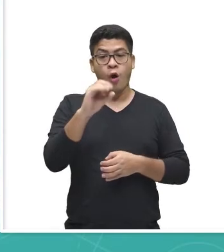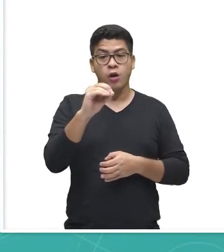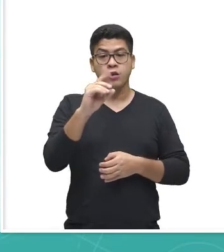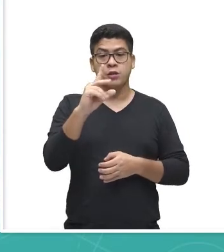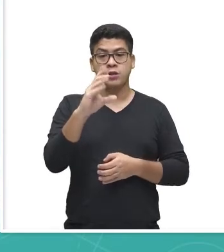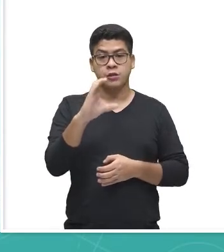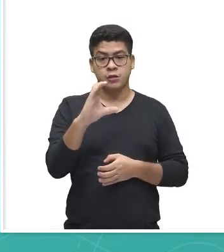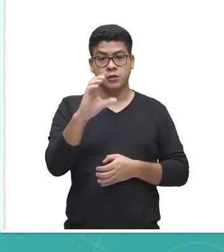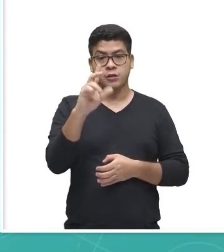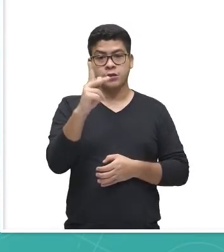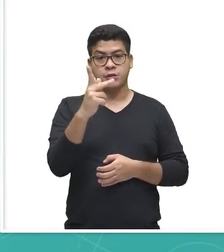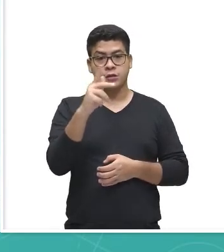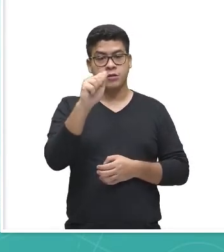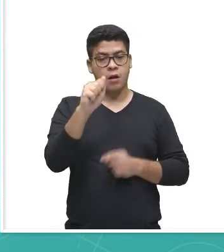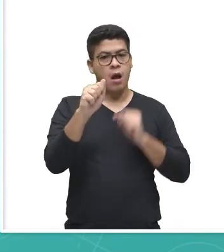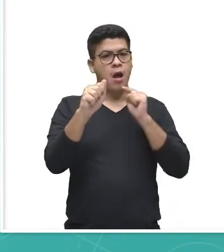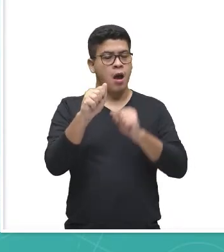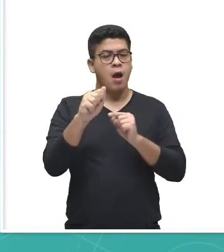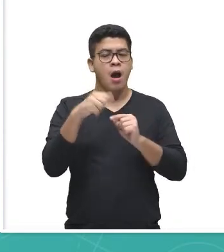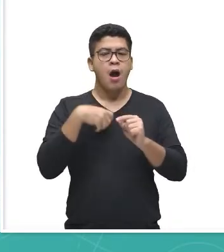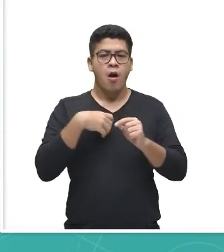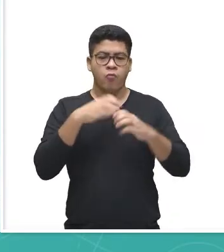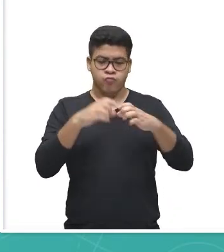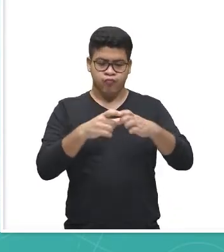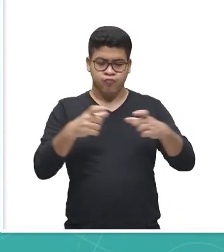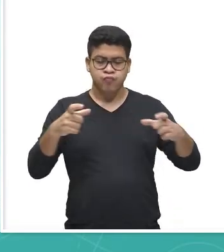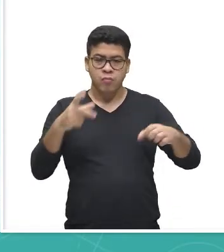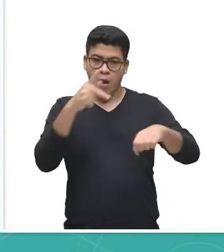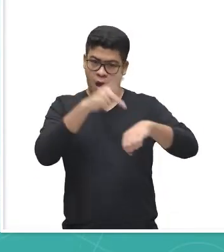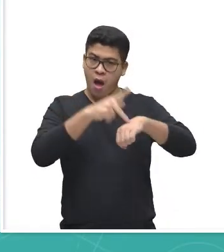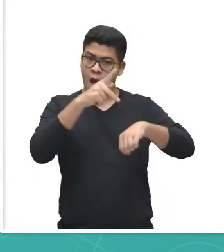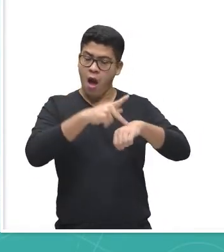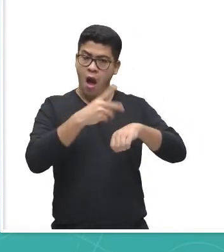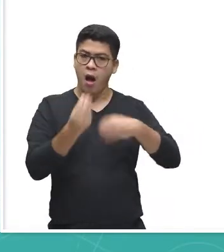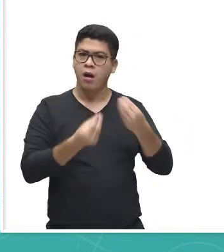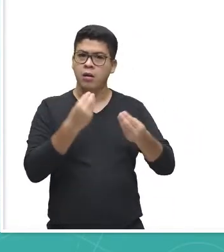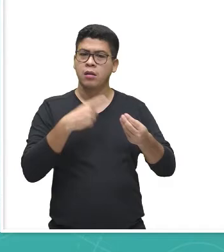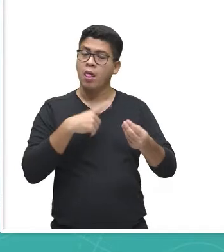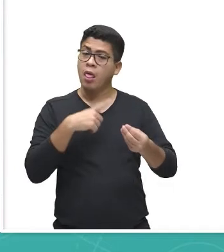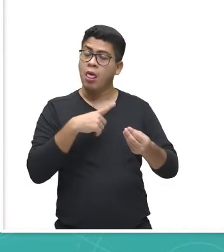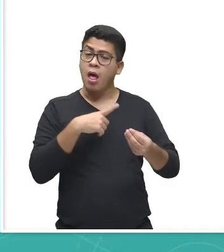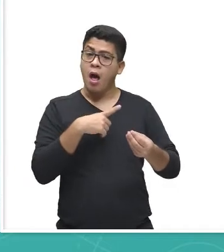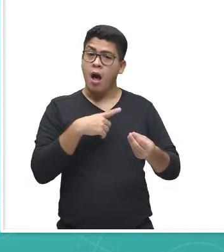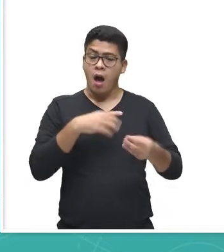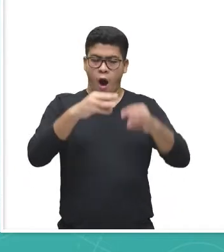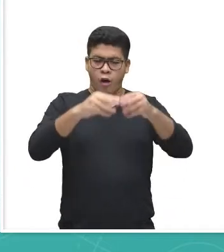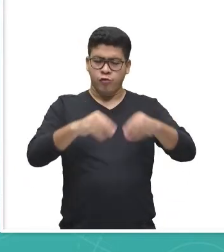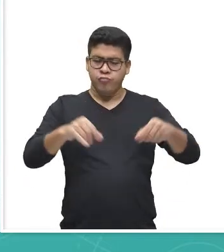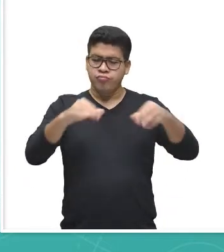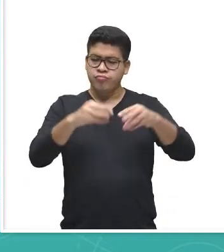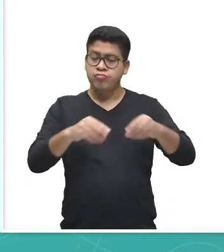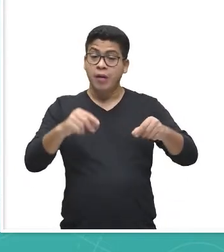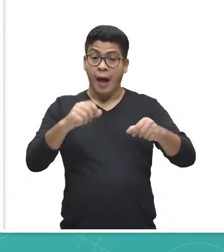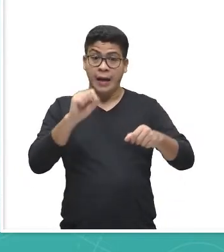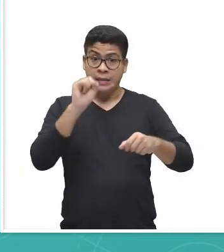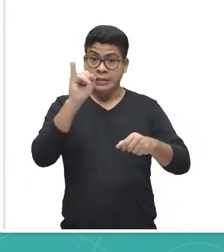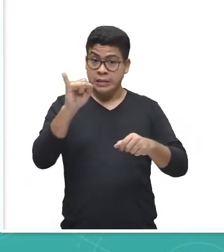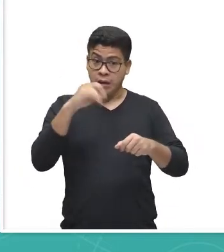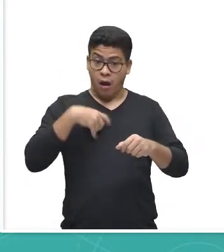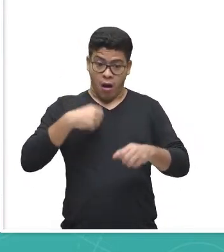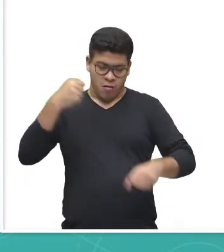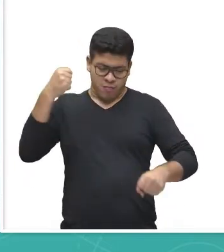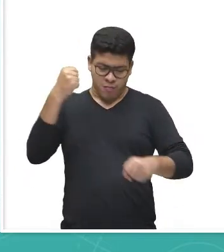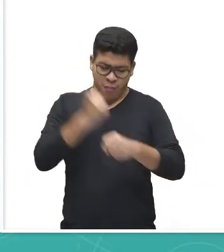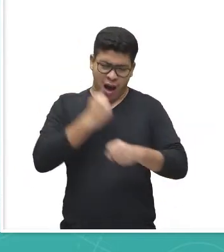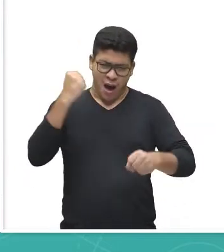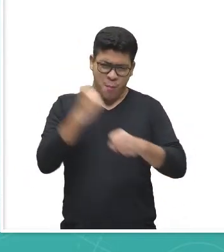consegue reduzir essa rocha em porções menores. Então, a gente tem ali a areia, né, que é justamente as porções menores, ali os grãos de